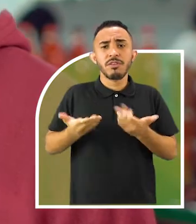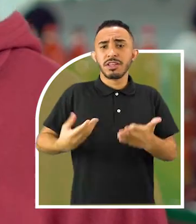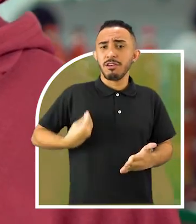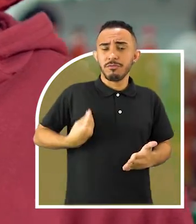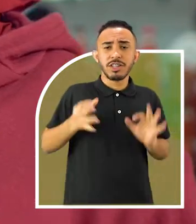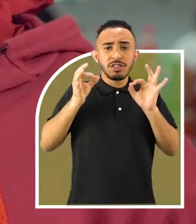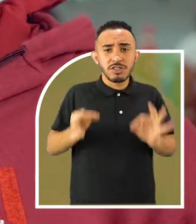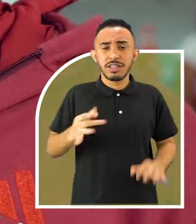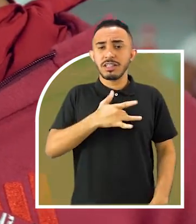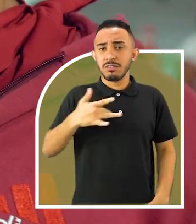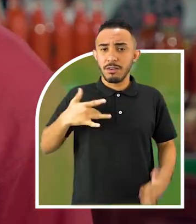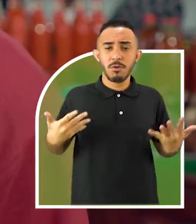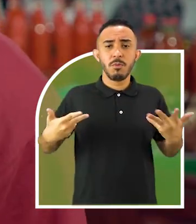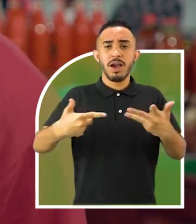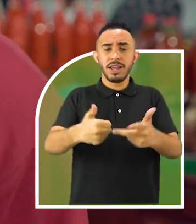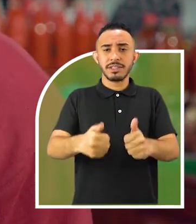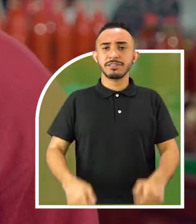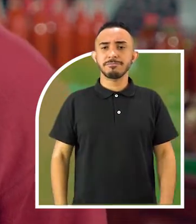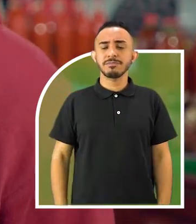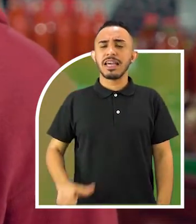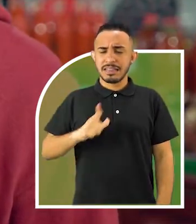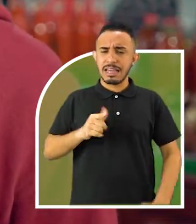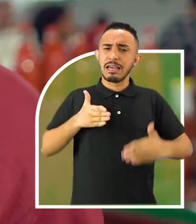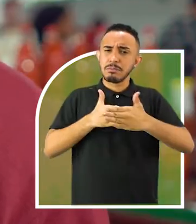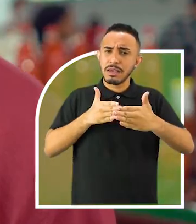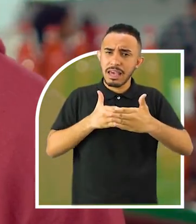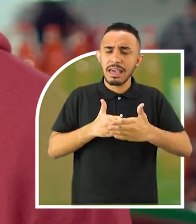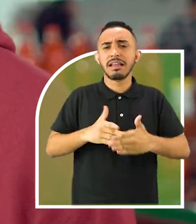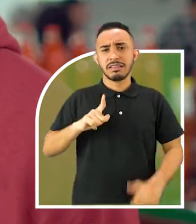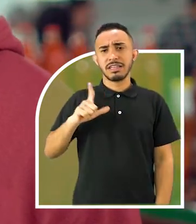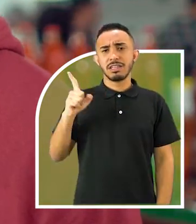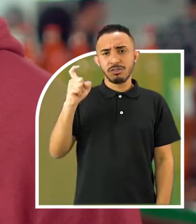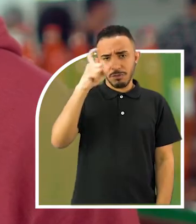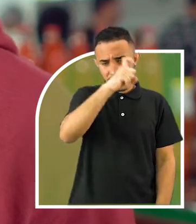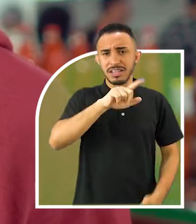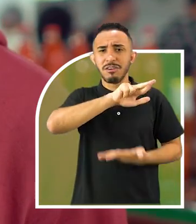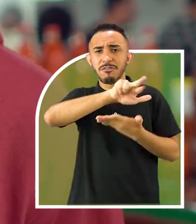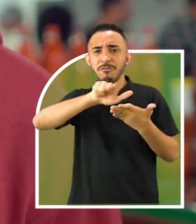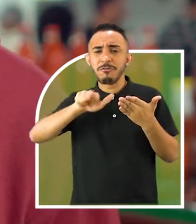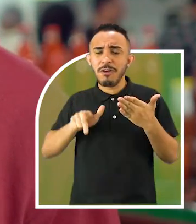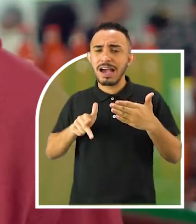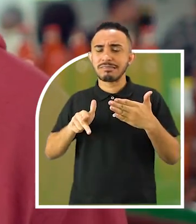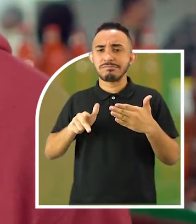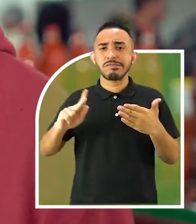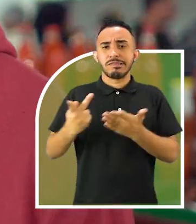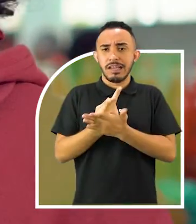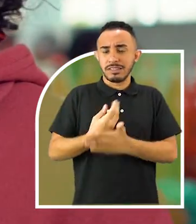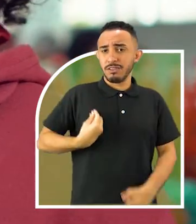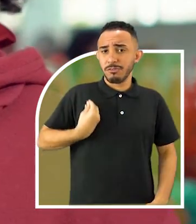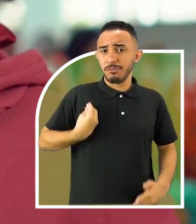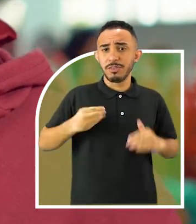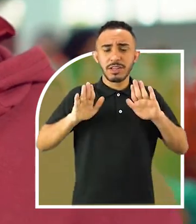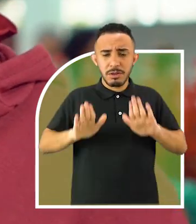vida saudável e de qualidade. A gente enfrenta várias barreiras, sim, são dificuldades, vários impactos que existe,